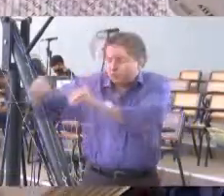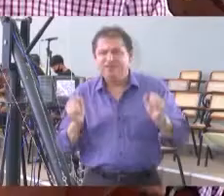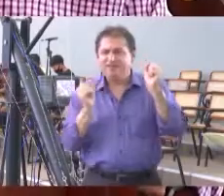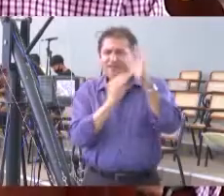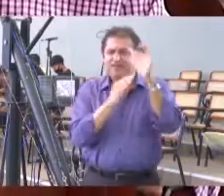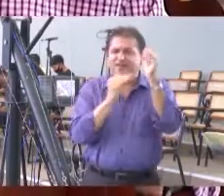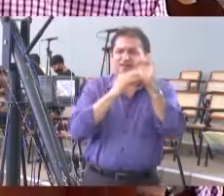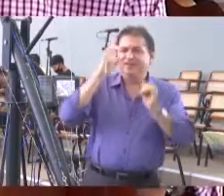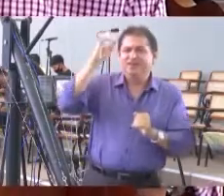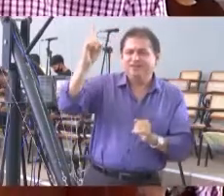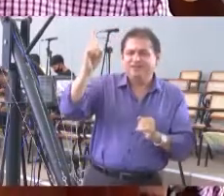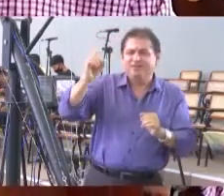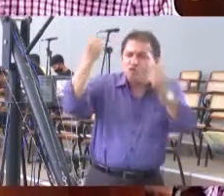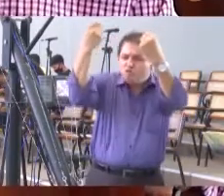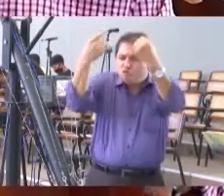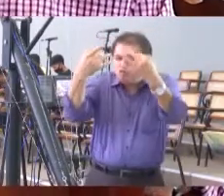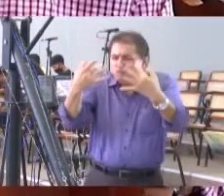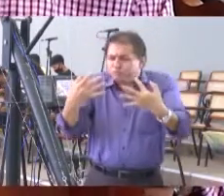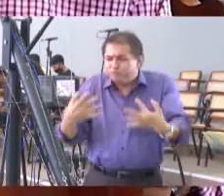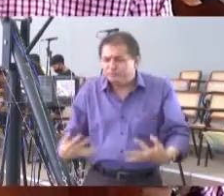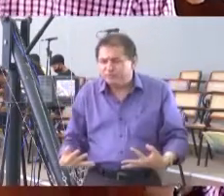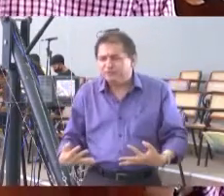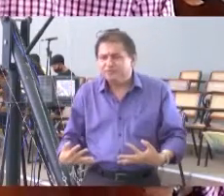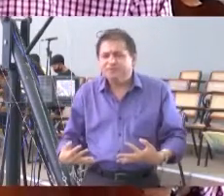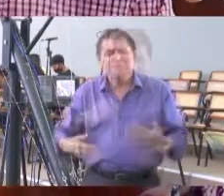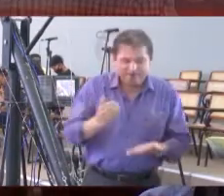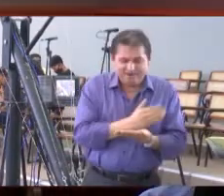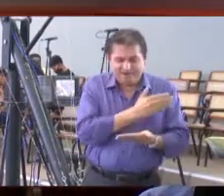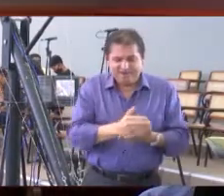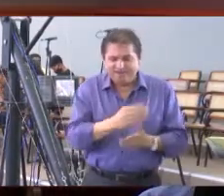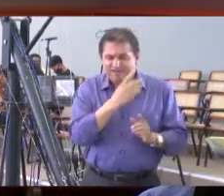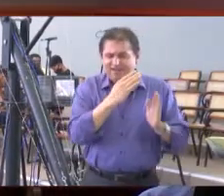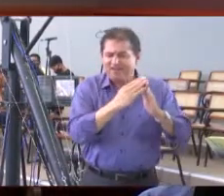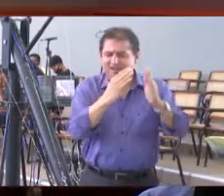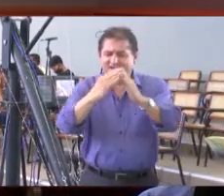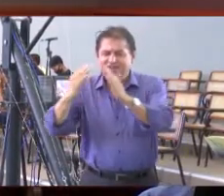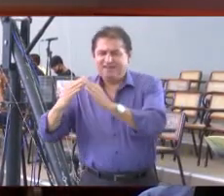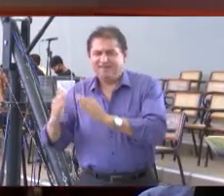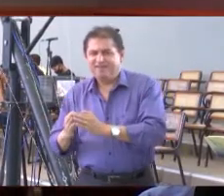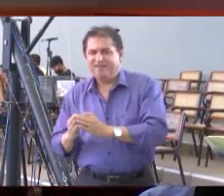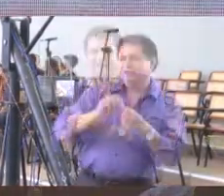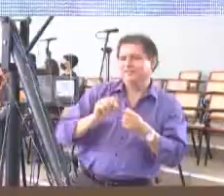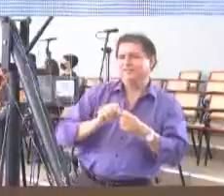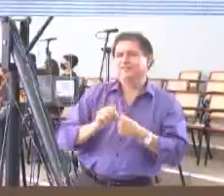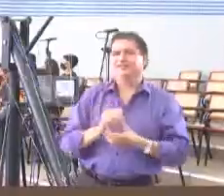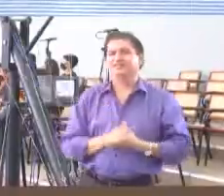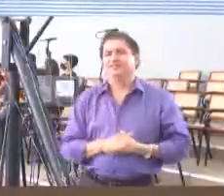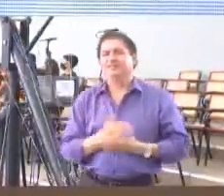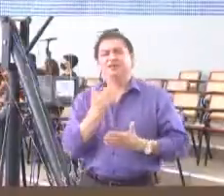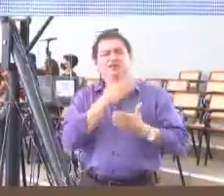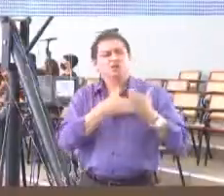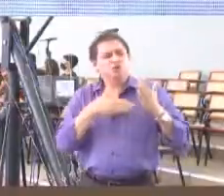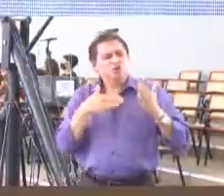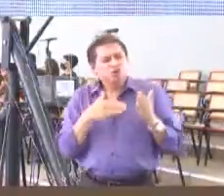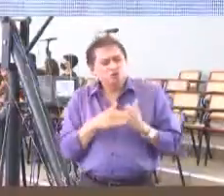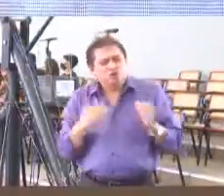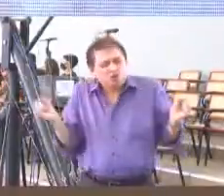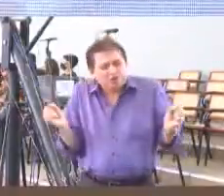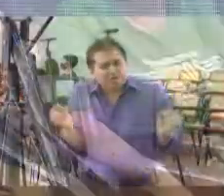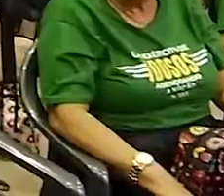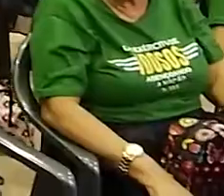Atos. Nos aprofundamos no tema A Primeira Igreja em Jerusalém, tema da nossa revista da Escola